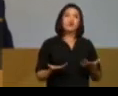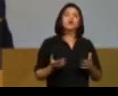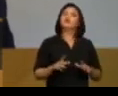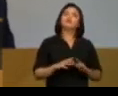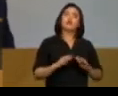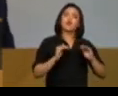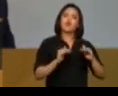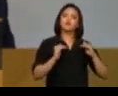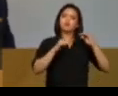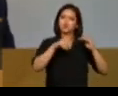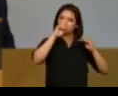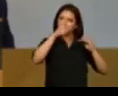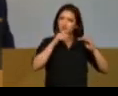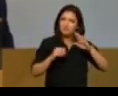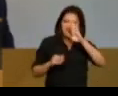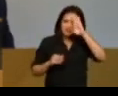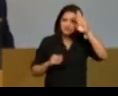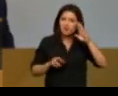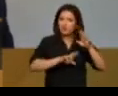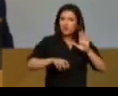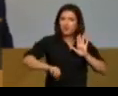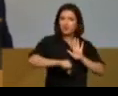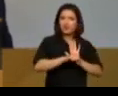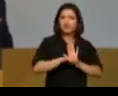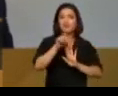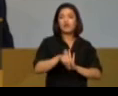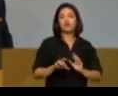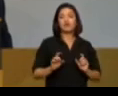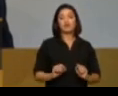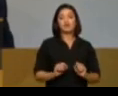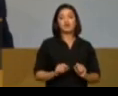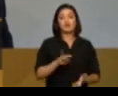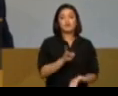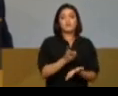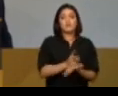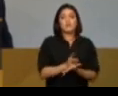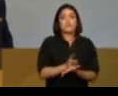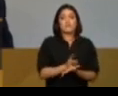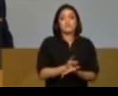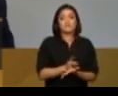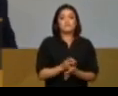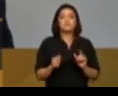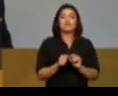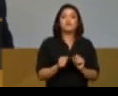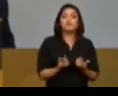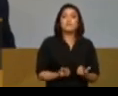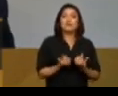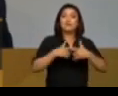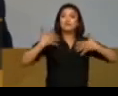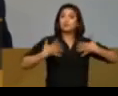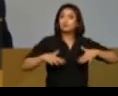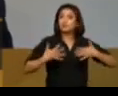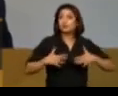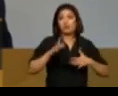crime. Crime é usar essa posição dominante para ter uma posição de mercado e praticar preços